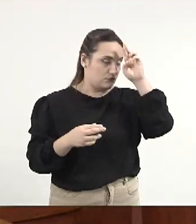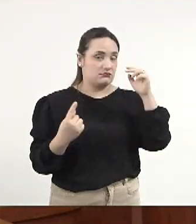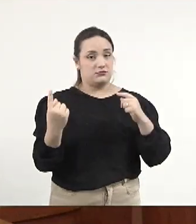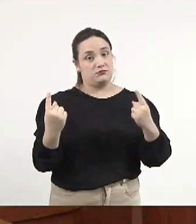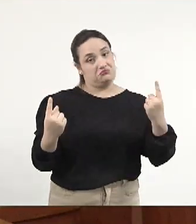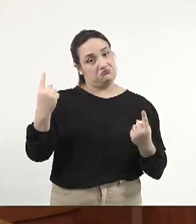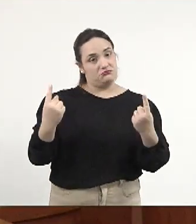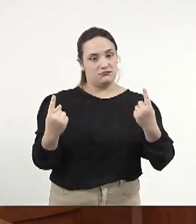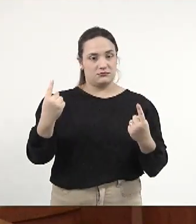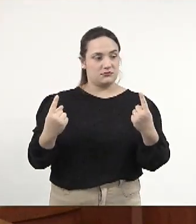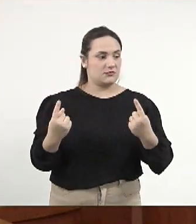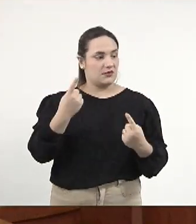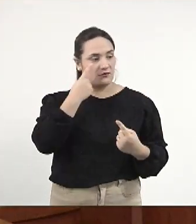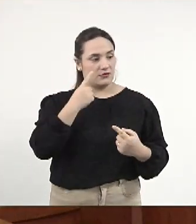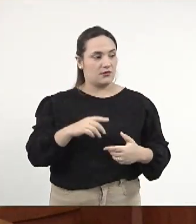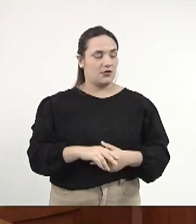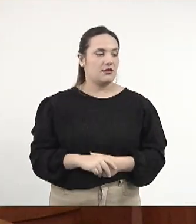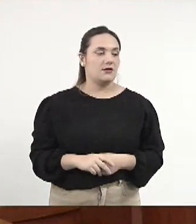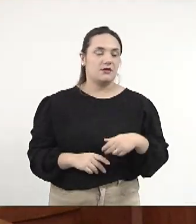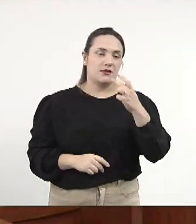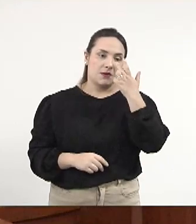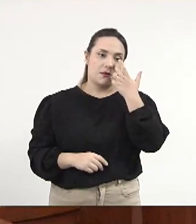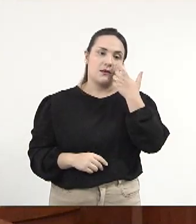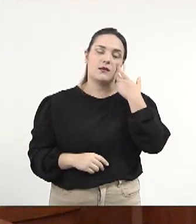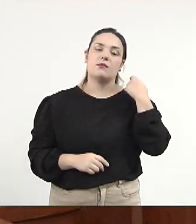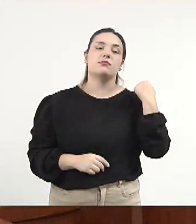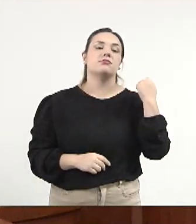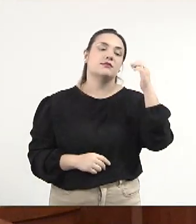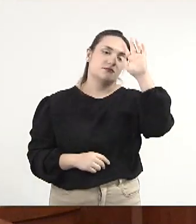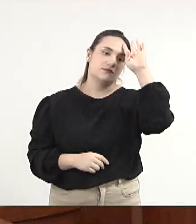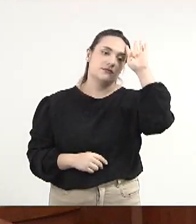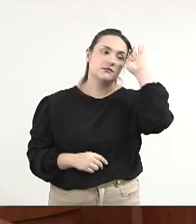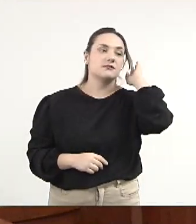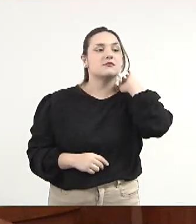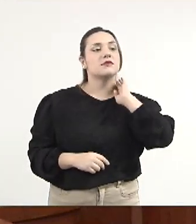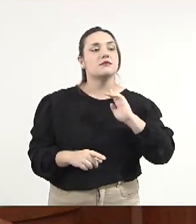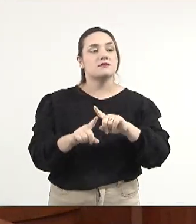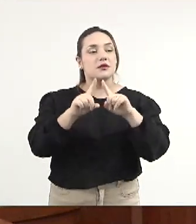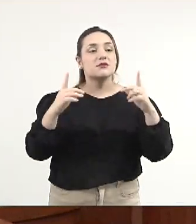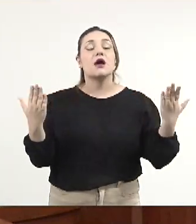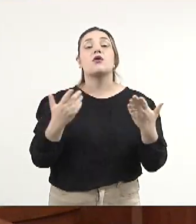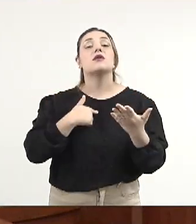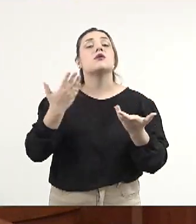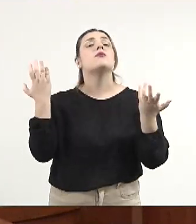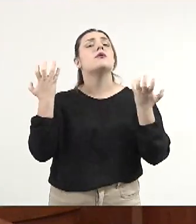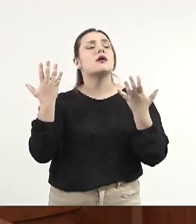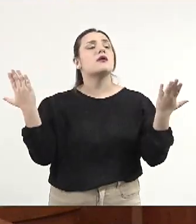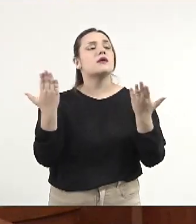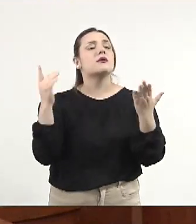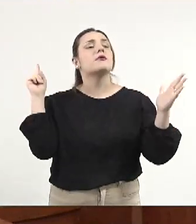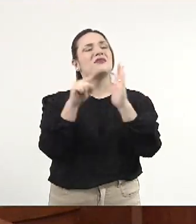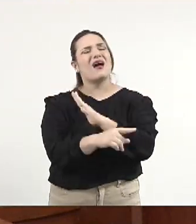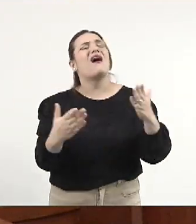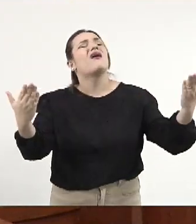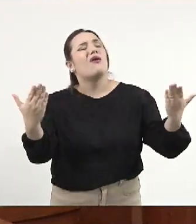o segundo turno, uma das duas vai ganhar. Mas assim, agora eu pergunto, agora,